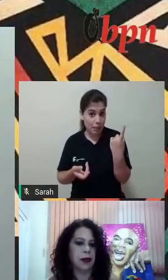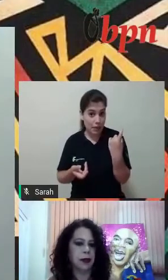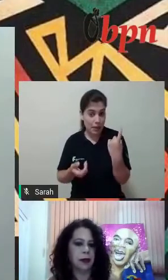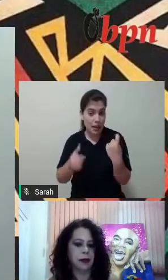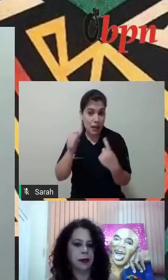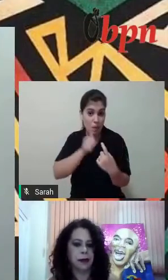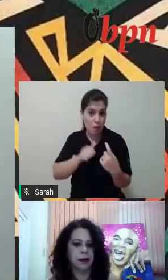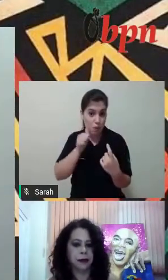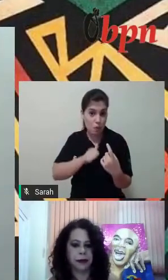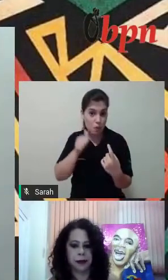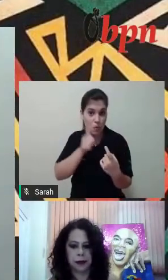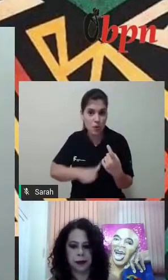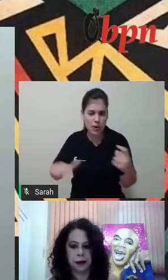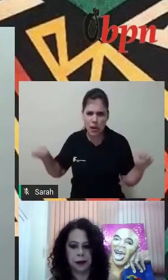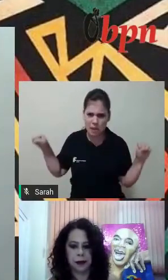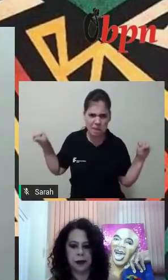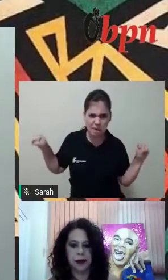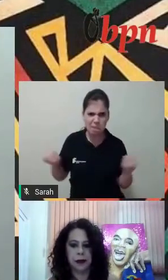que rompe